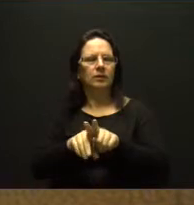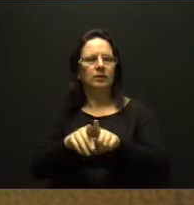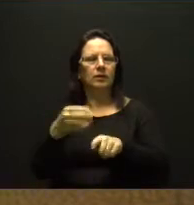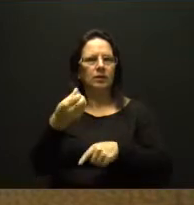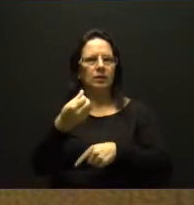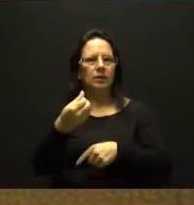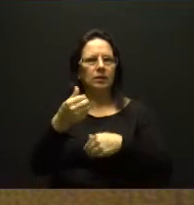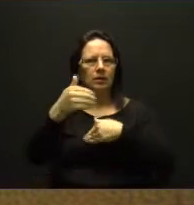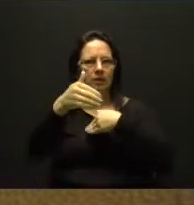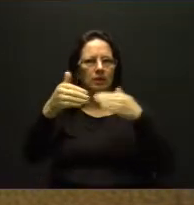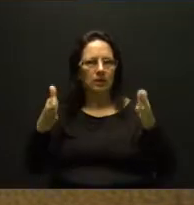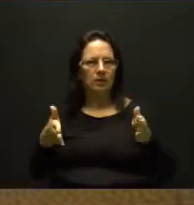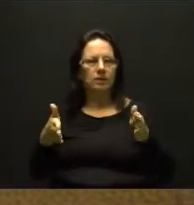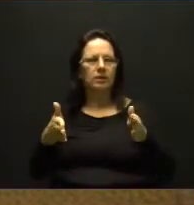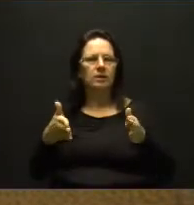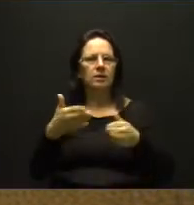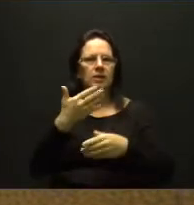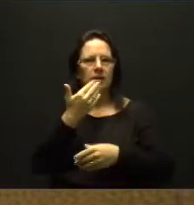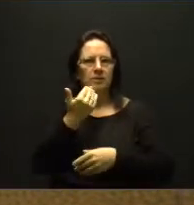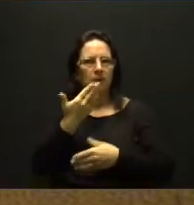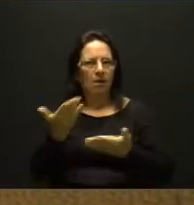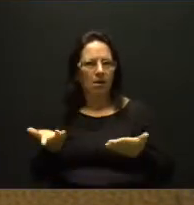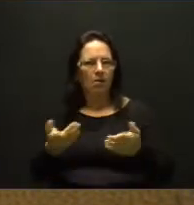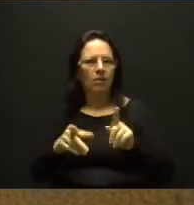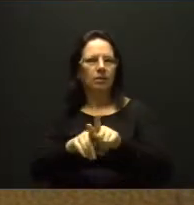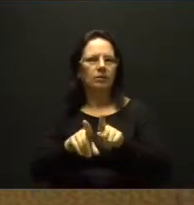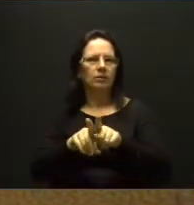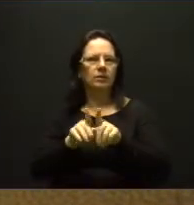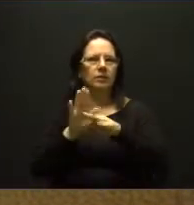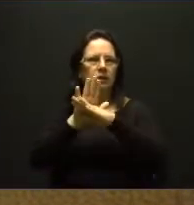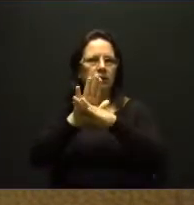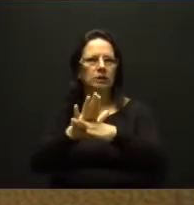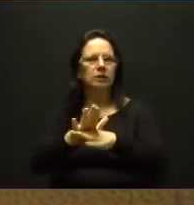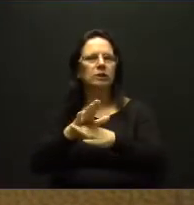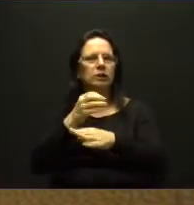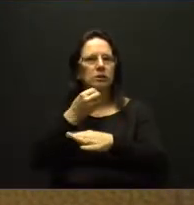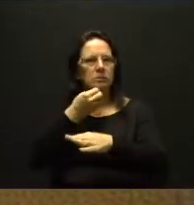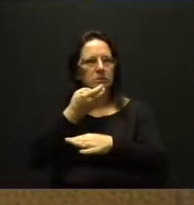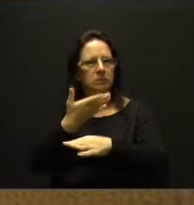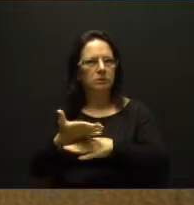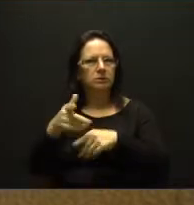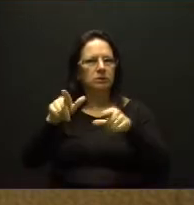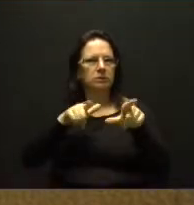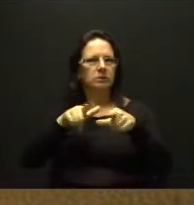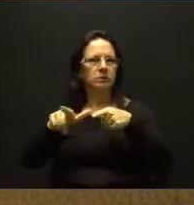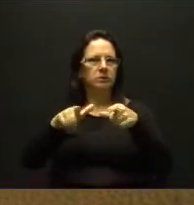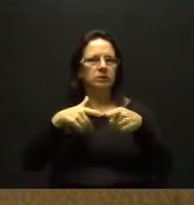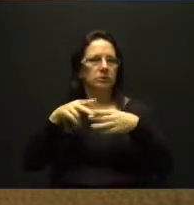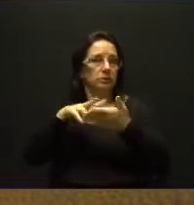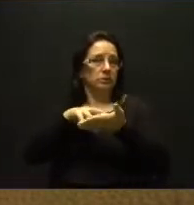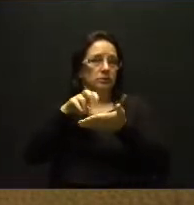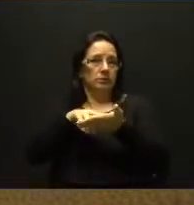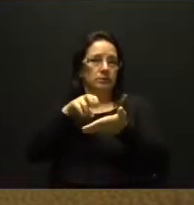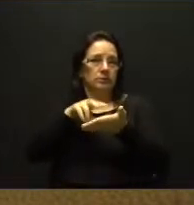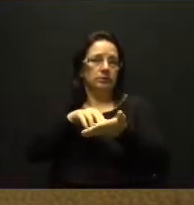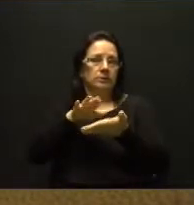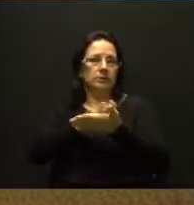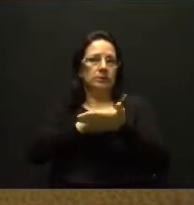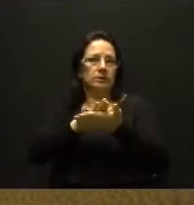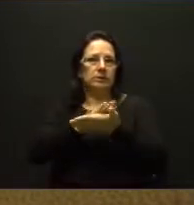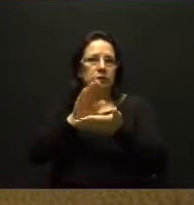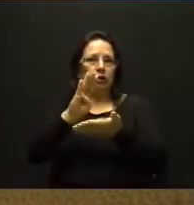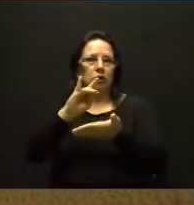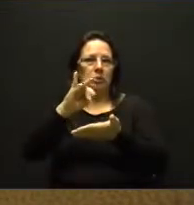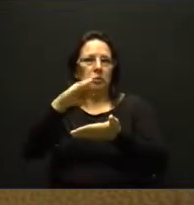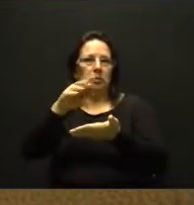o projeto também que vai trabalhar até contente nada de fazer também essa questão de